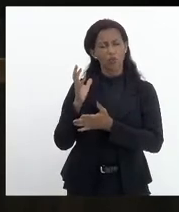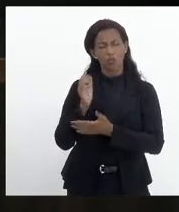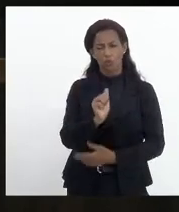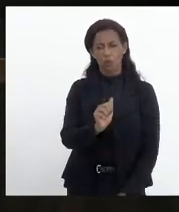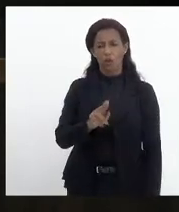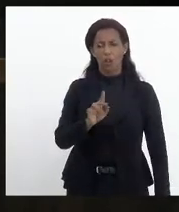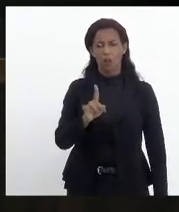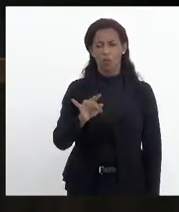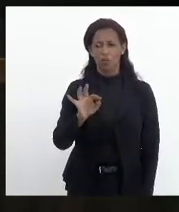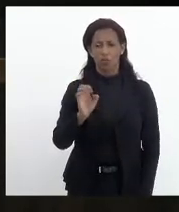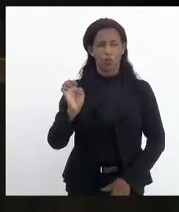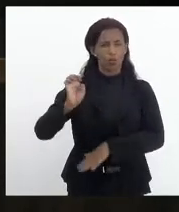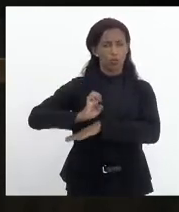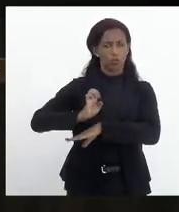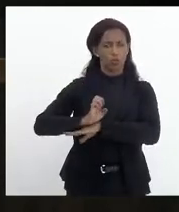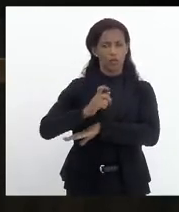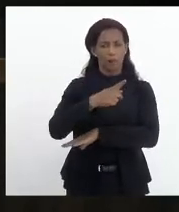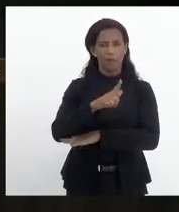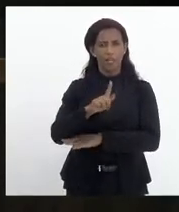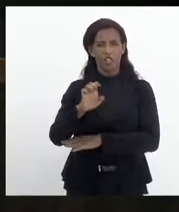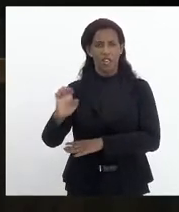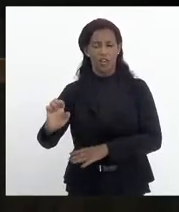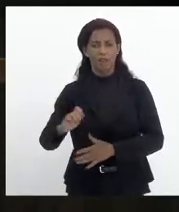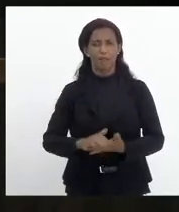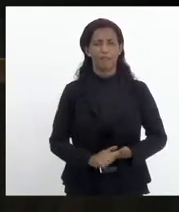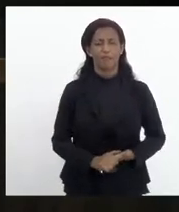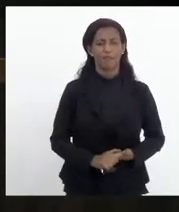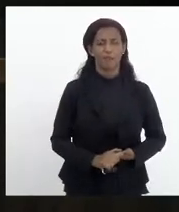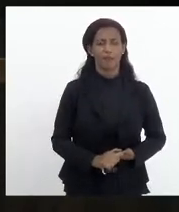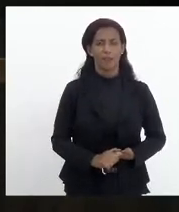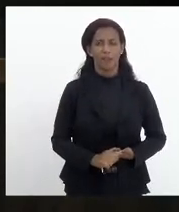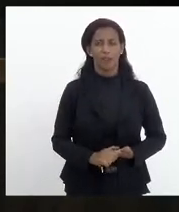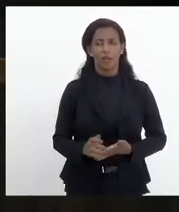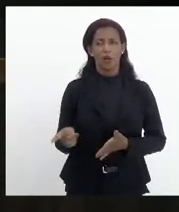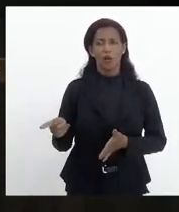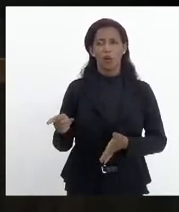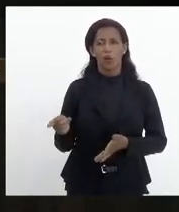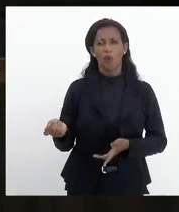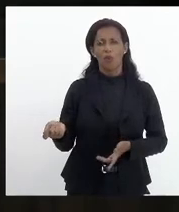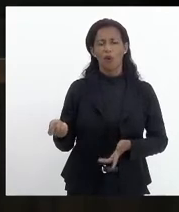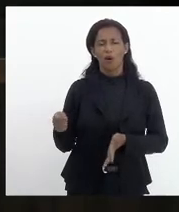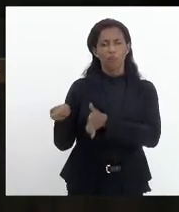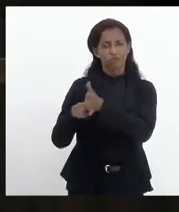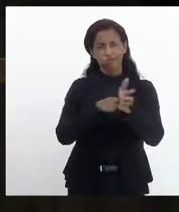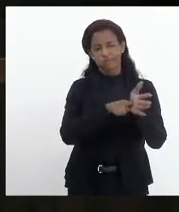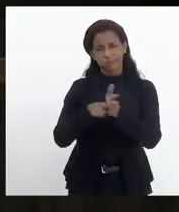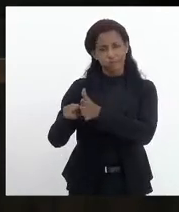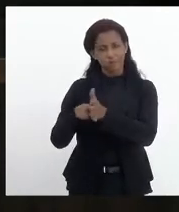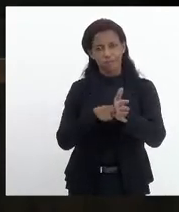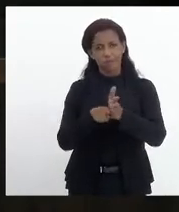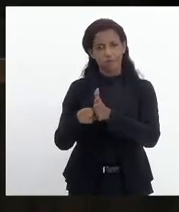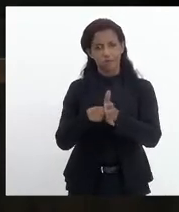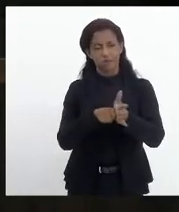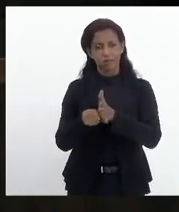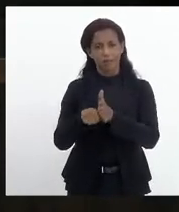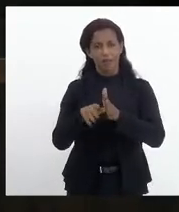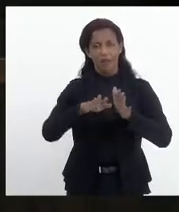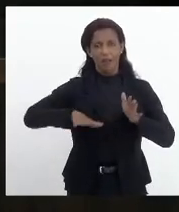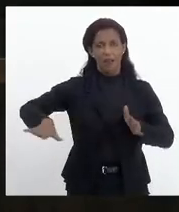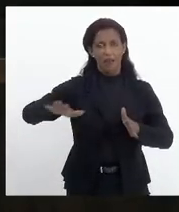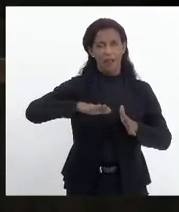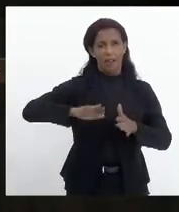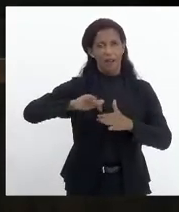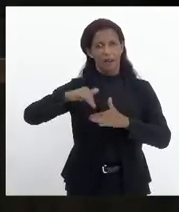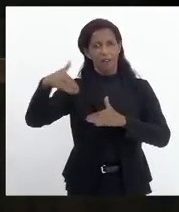quadro permanente da Controladoria Geral do Estado, CGRJ, com cargo de analista de controle externo, área de controle externo do